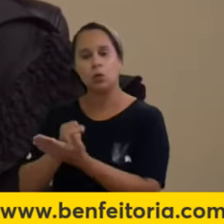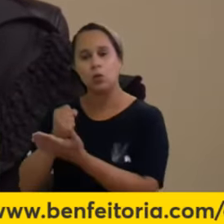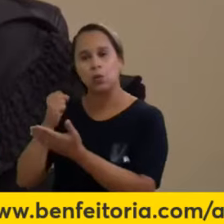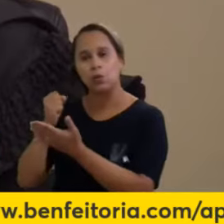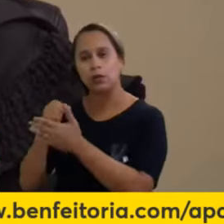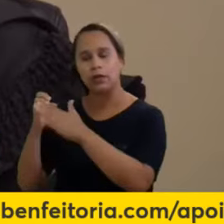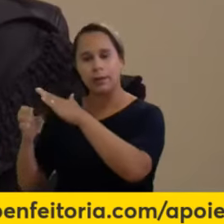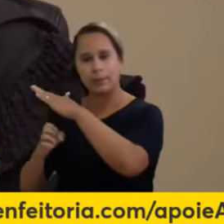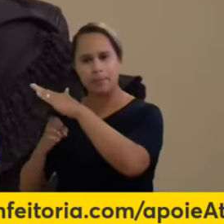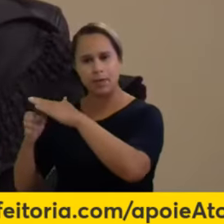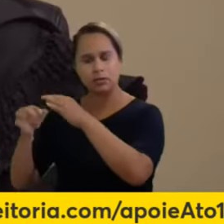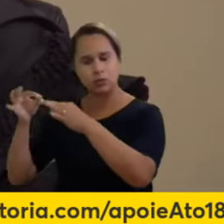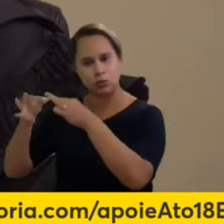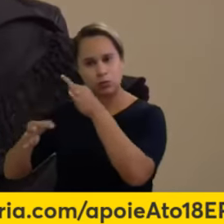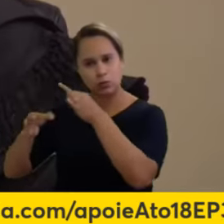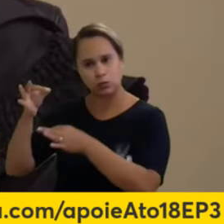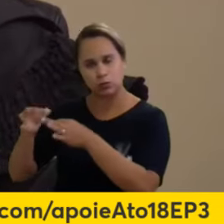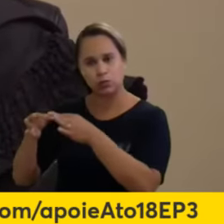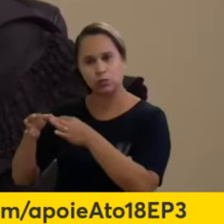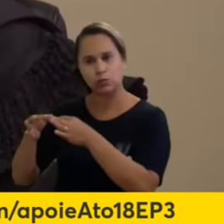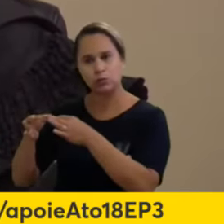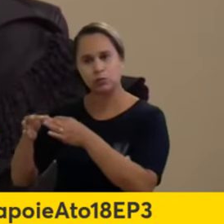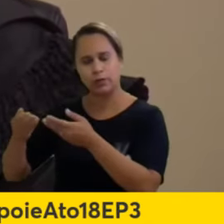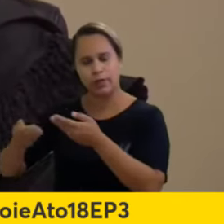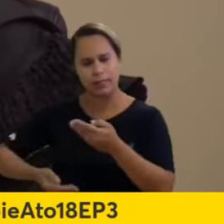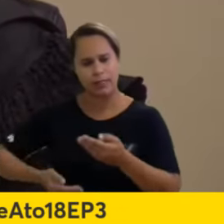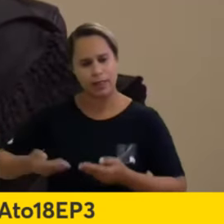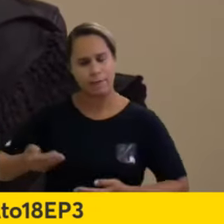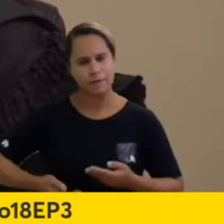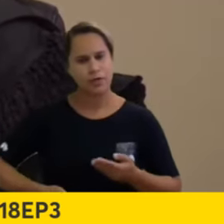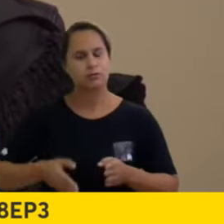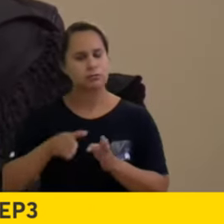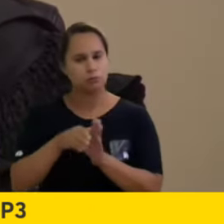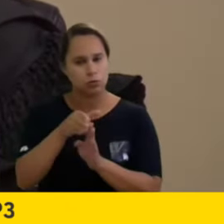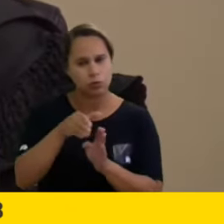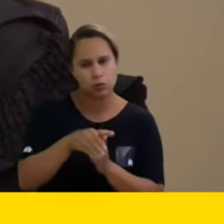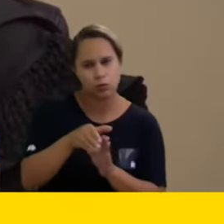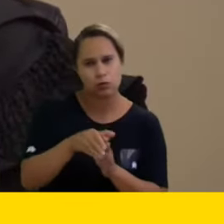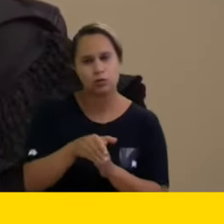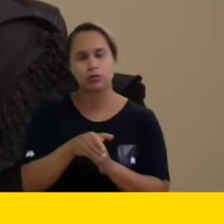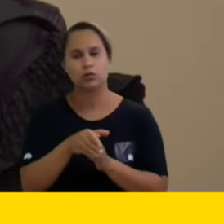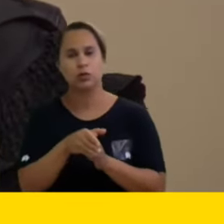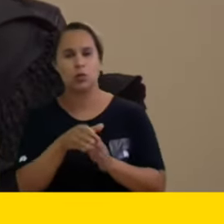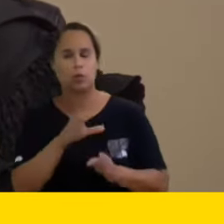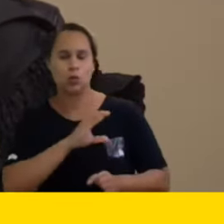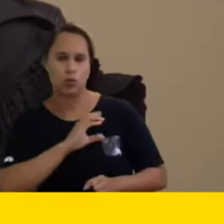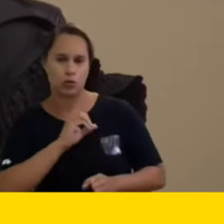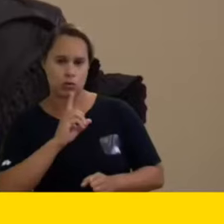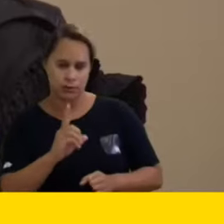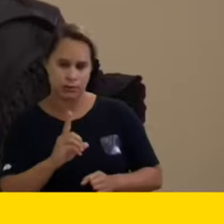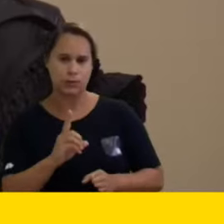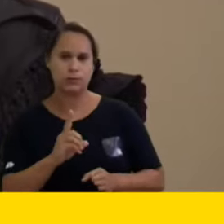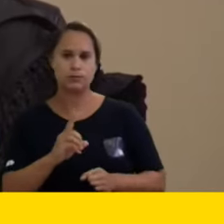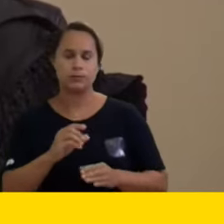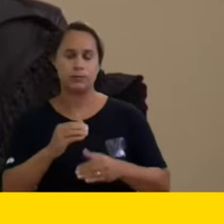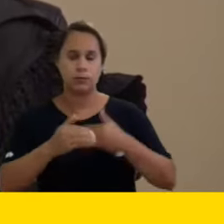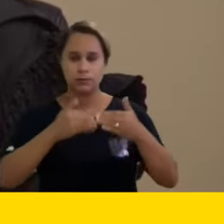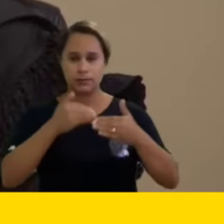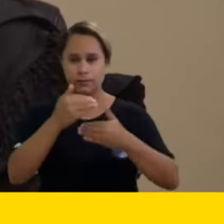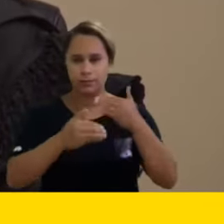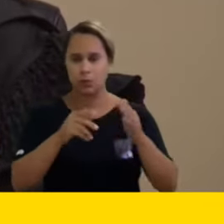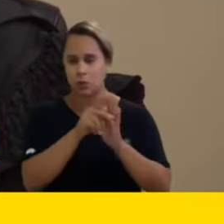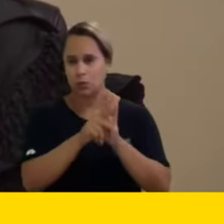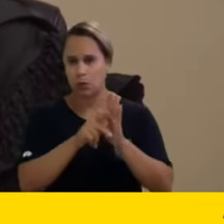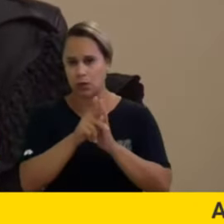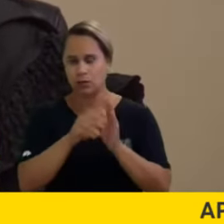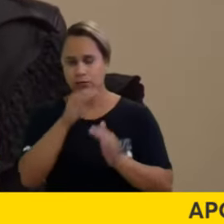prestação de serviços de acionamento coordenação e Consultoria no desenvolvimento de um projeto nação Esse contrato foi celebrado